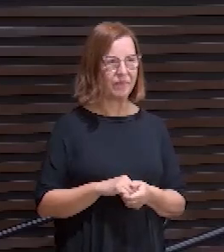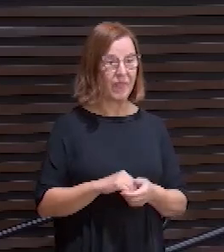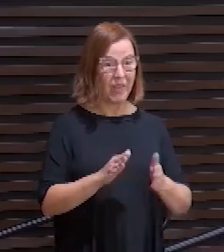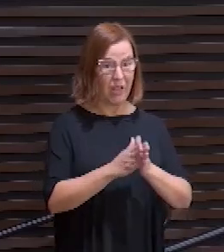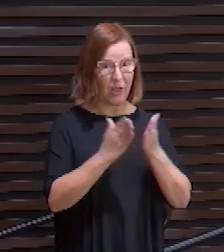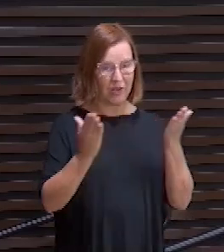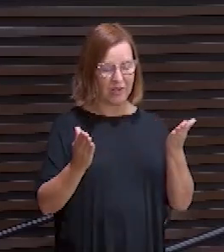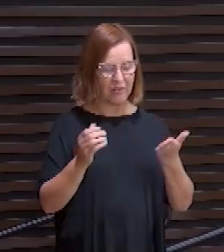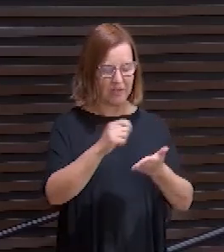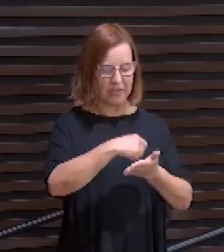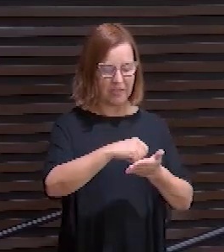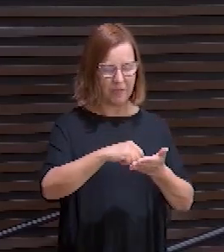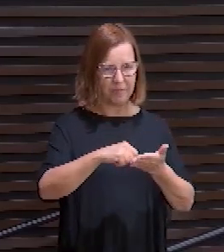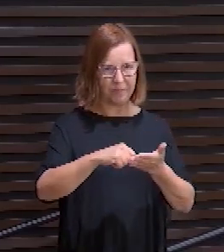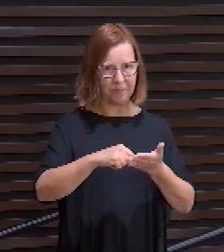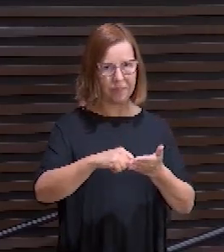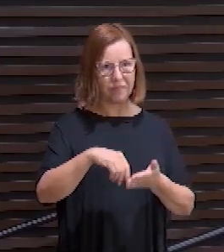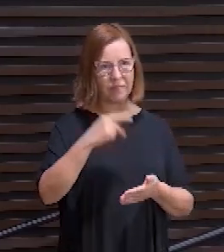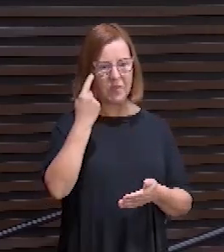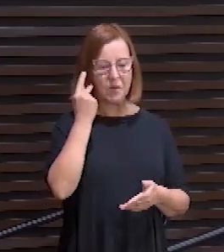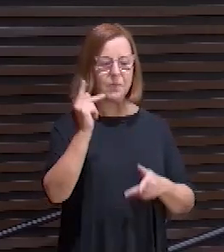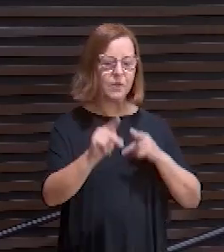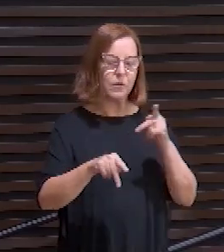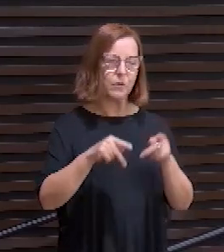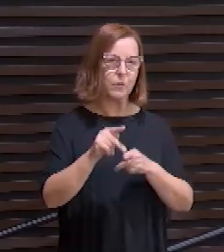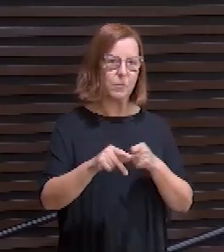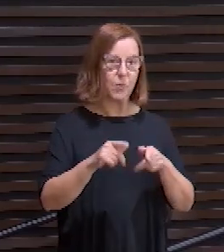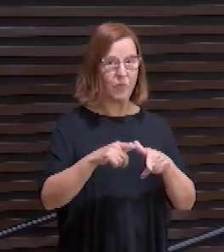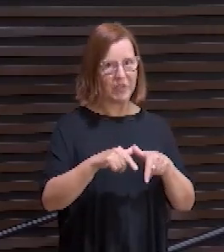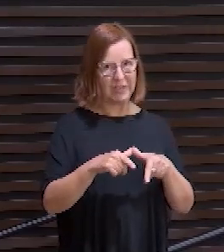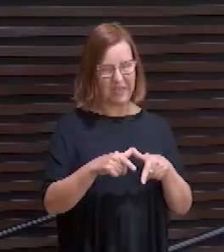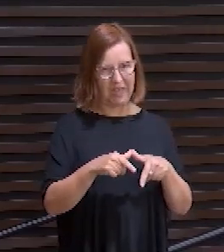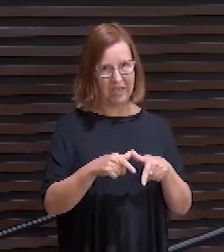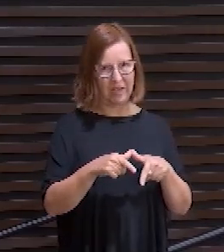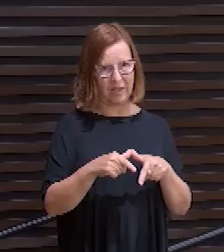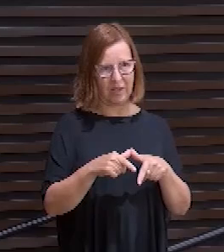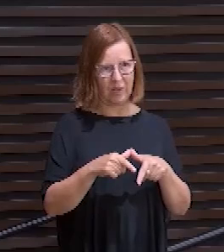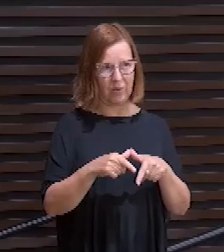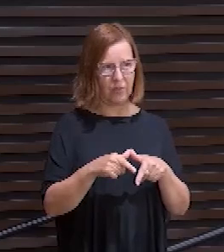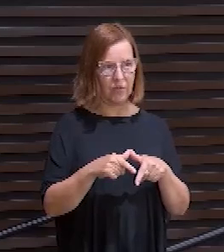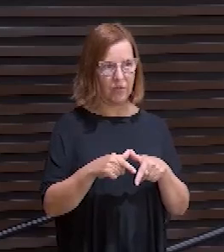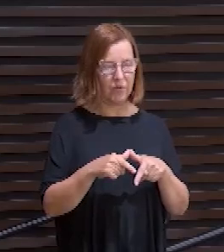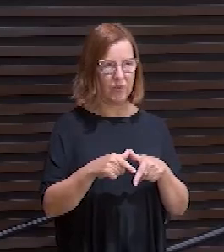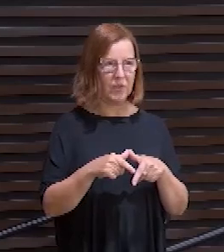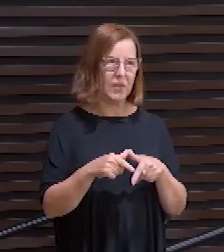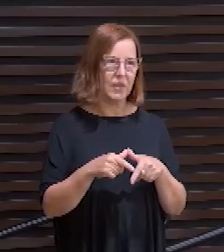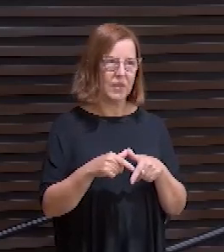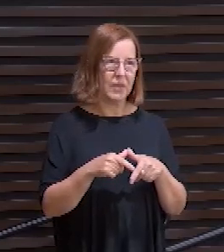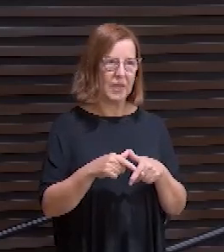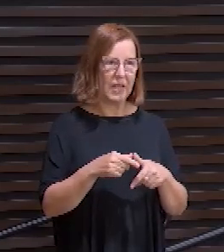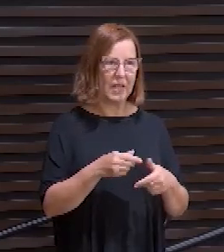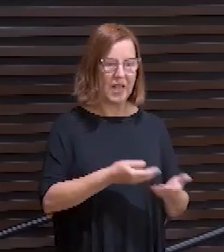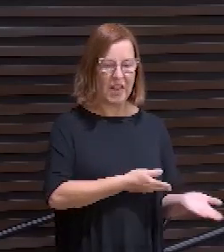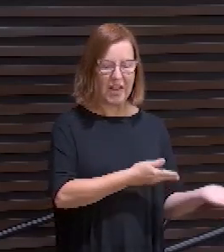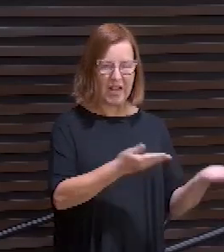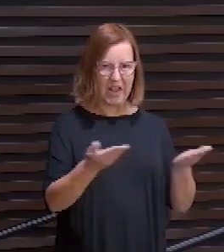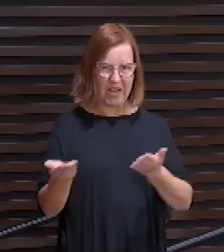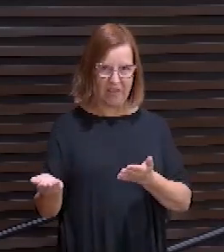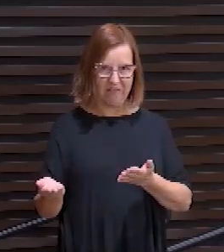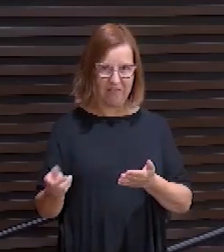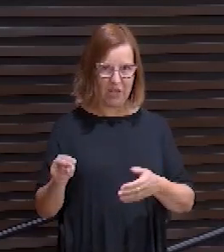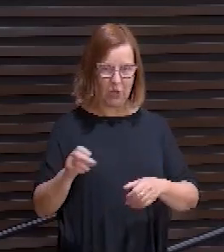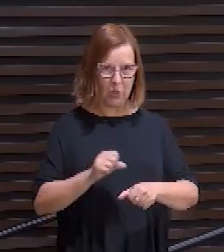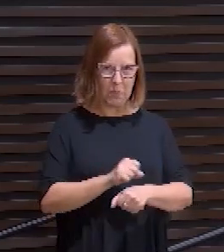que foi escrito para um povo, o povo de Israel, que tinha sido levado como escravo